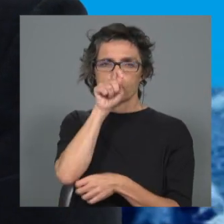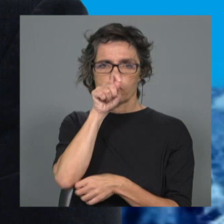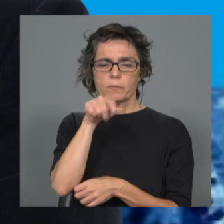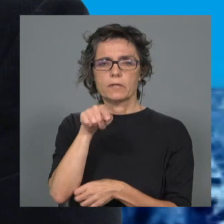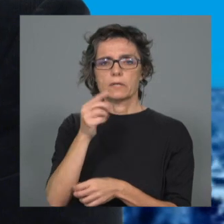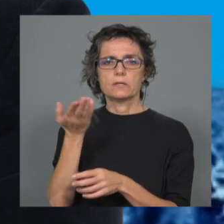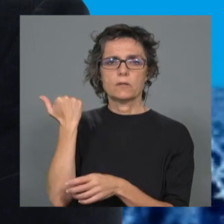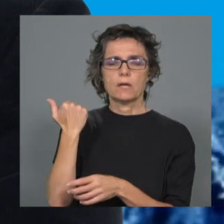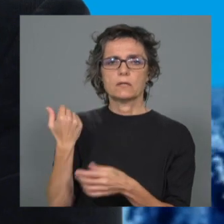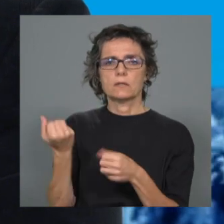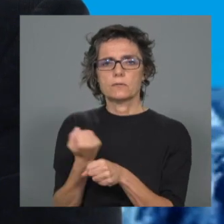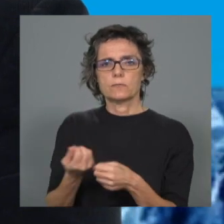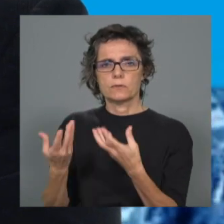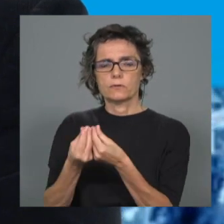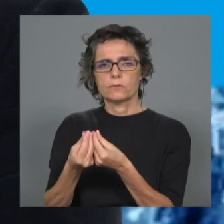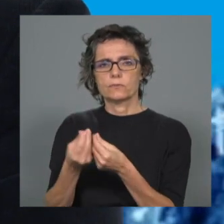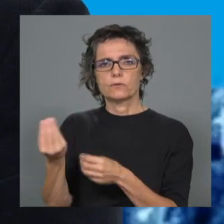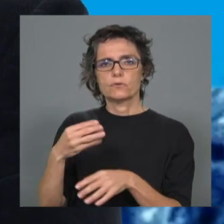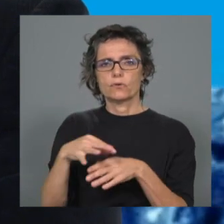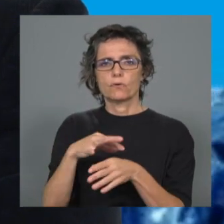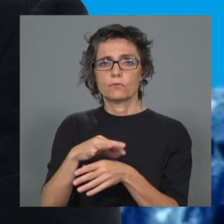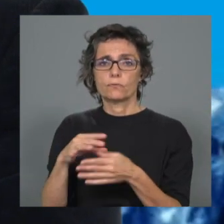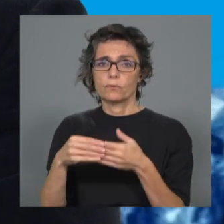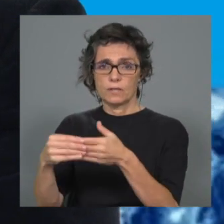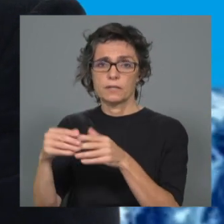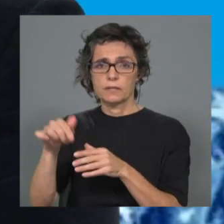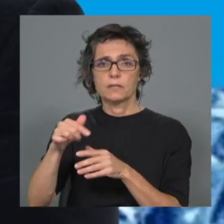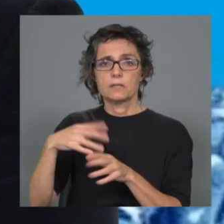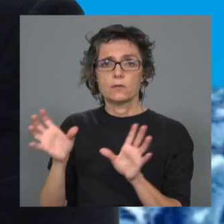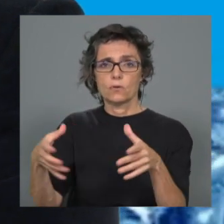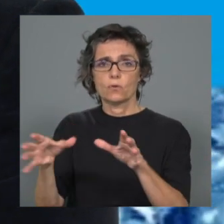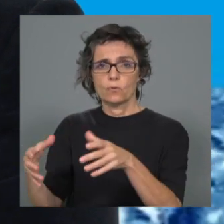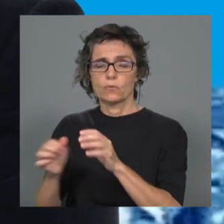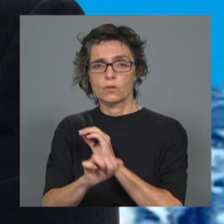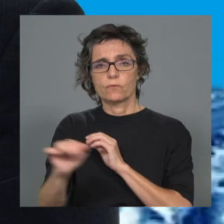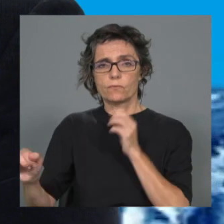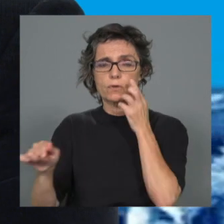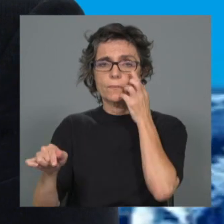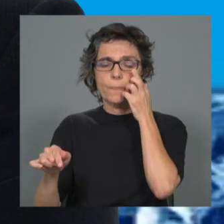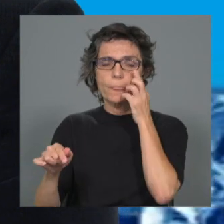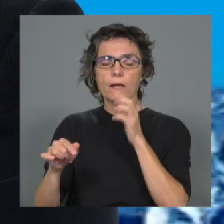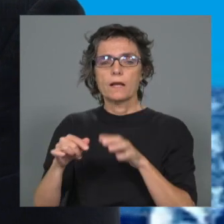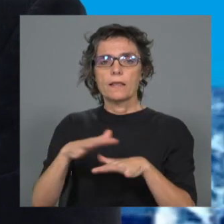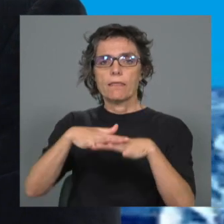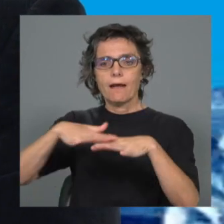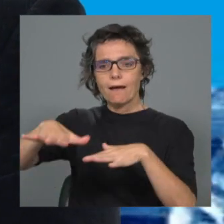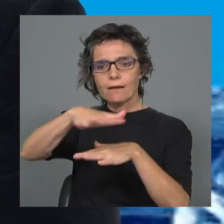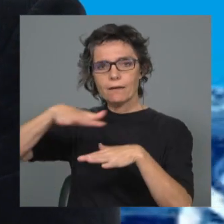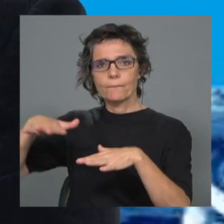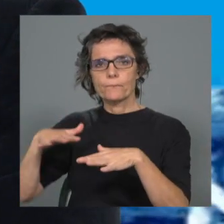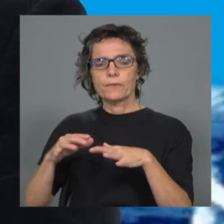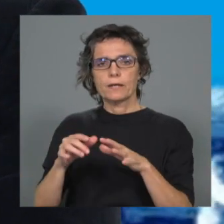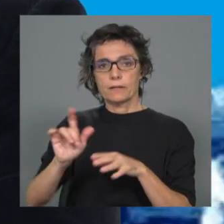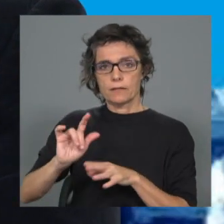para trabalharmos com jovens líderes destas comunidades, destes bairros em torno da região de Lisboa, no